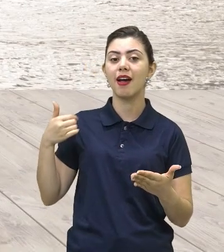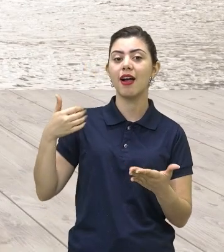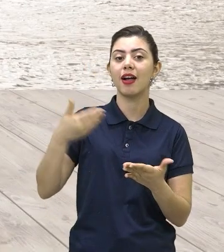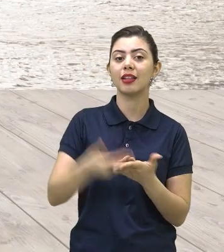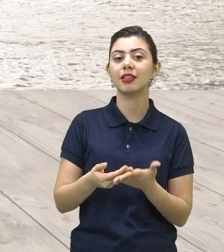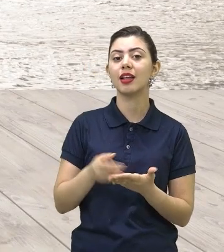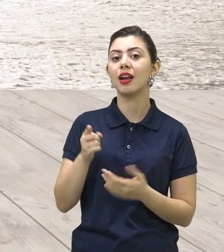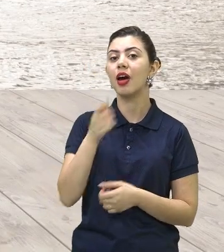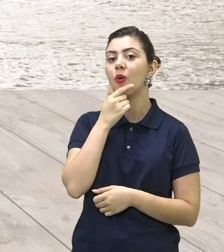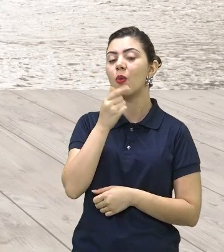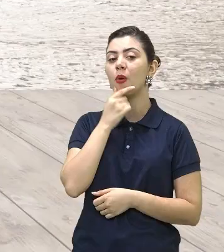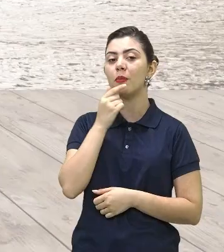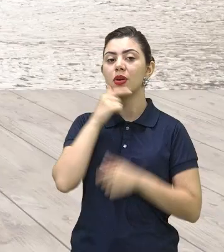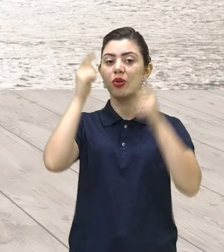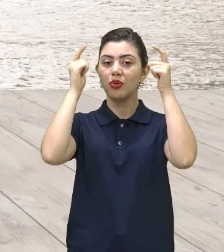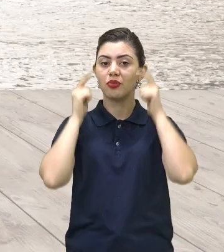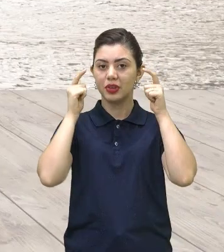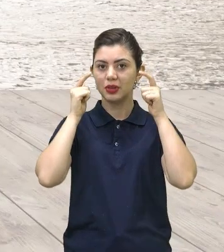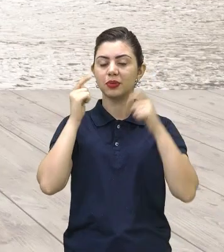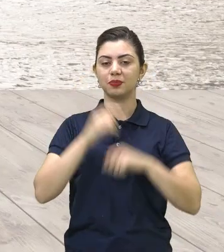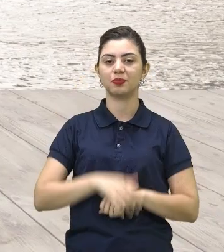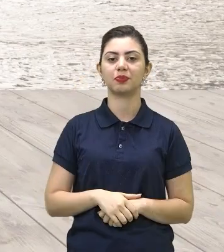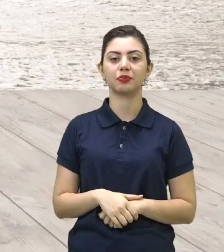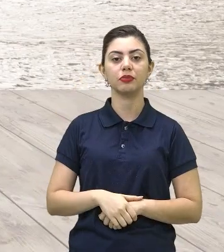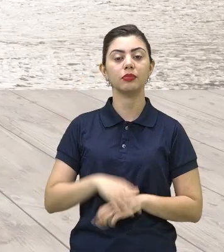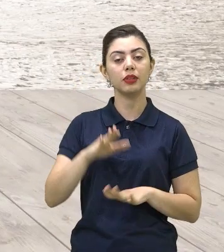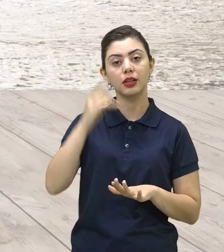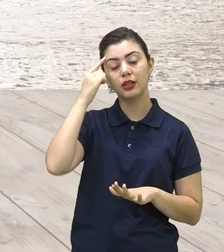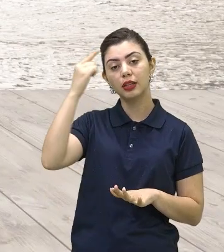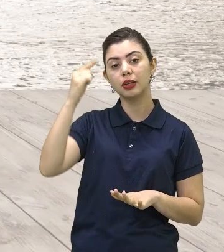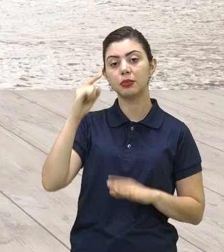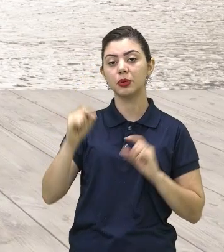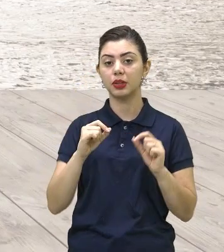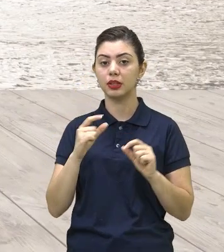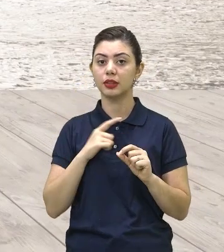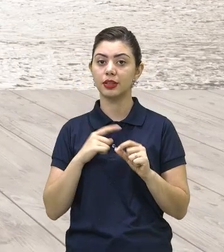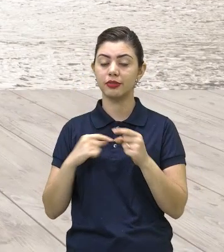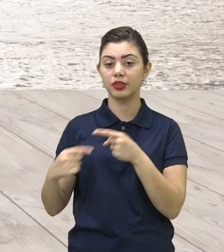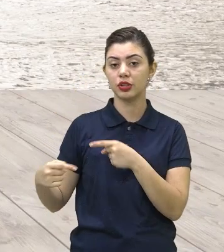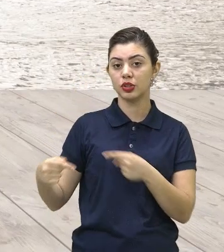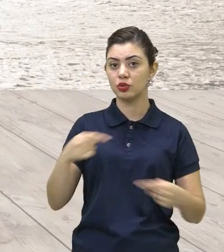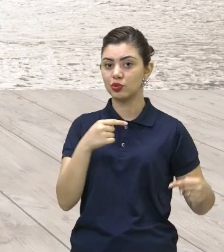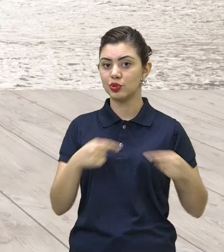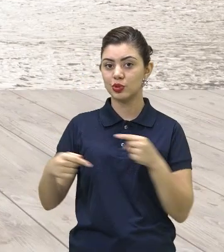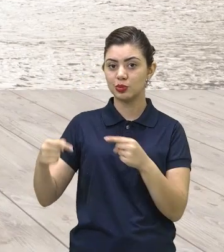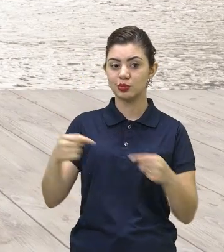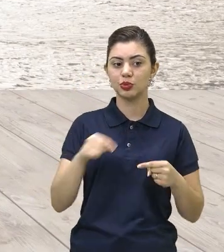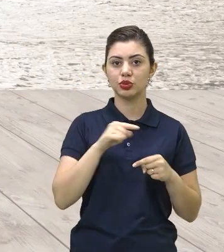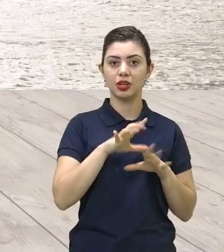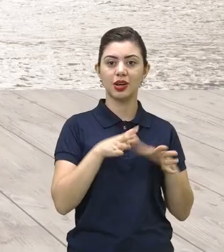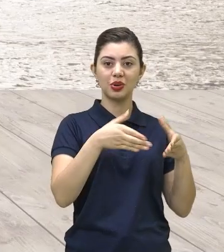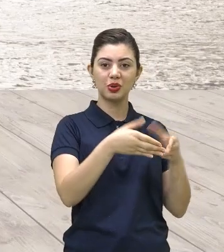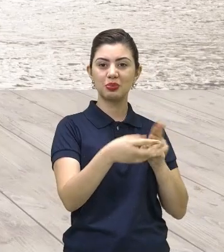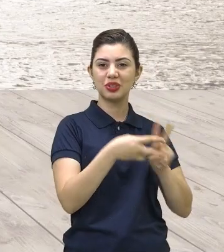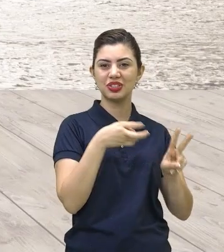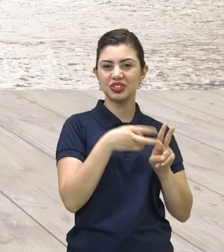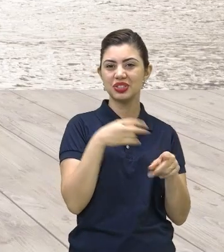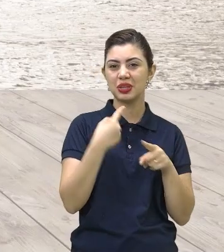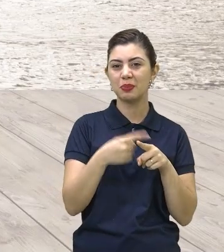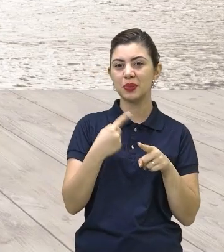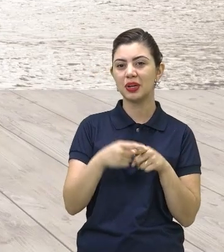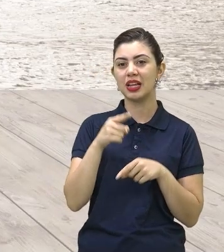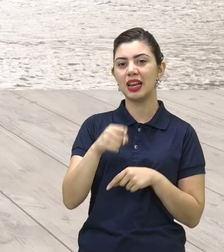Sá, sobrinho de Mendes Sá. Importante ressaltar que houve disputas entre tribos rivais, pois os